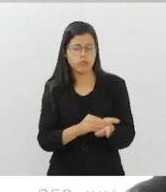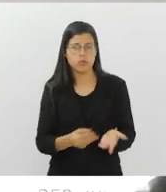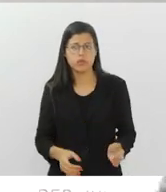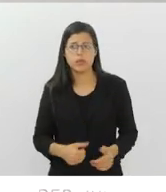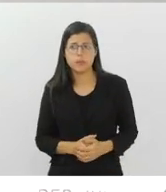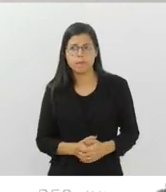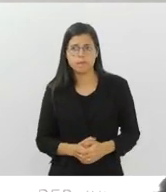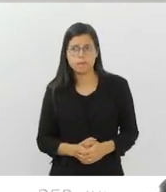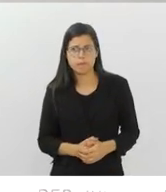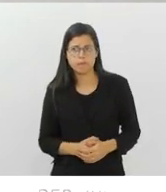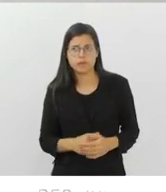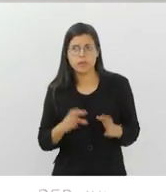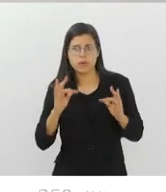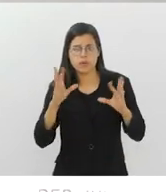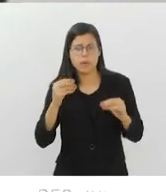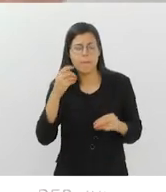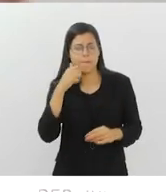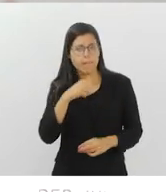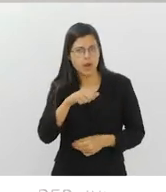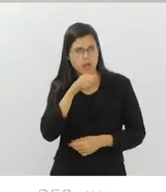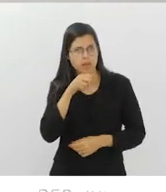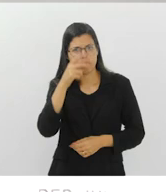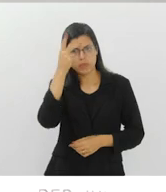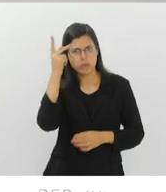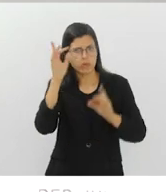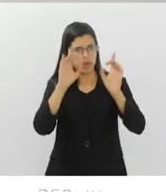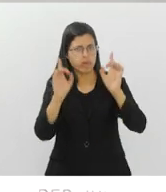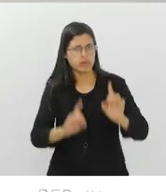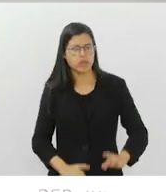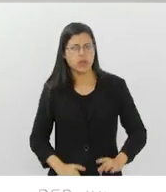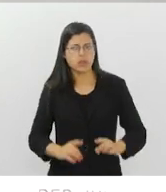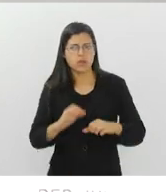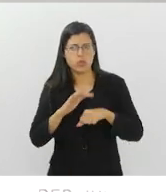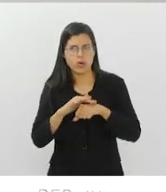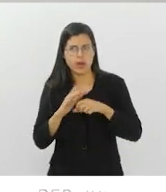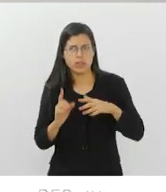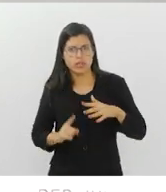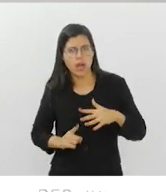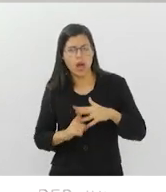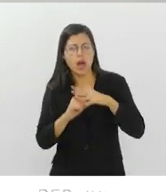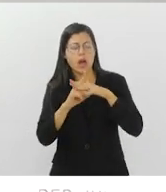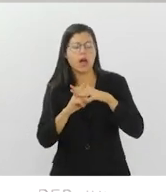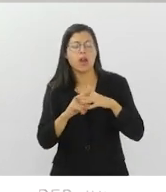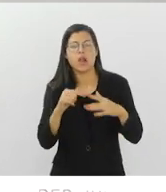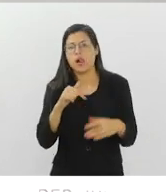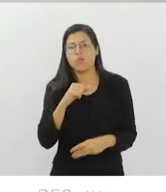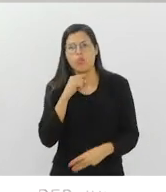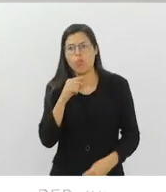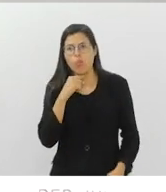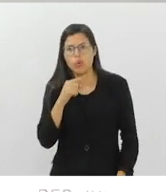as mães, as pessoas com deficiência, as pessoas raras, não conseguem,